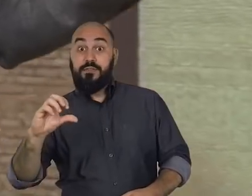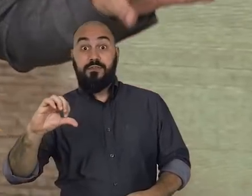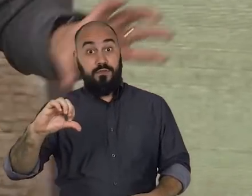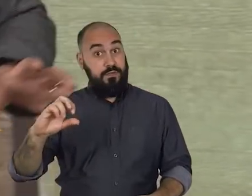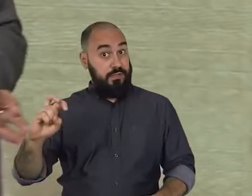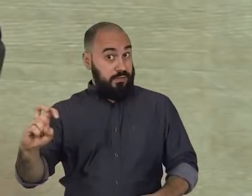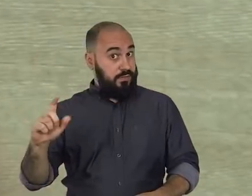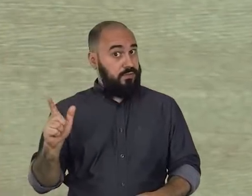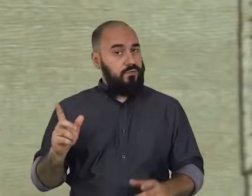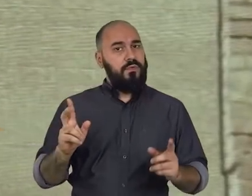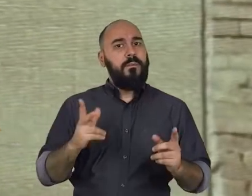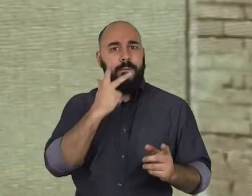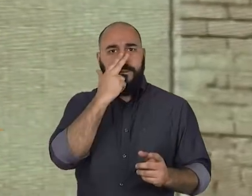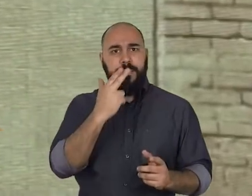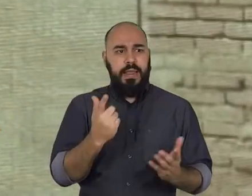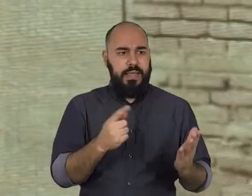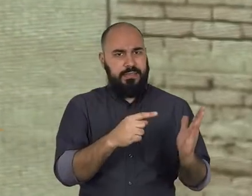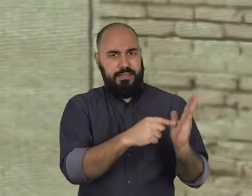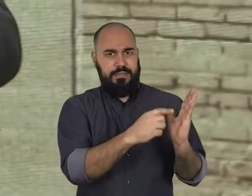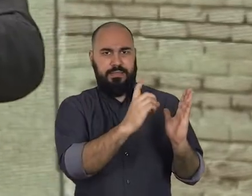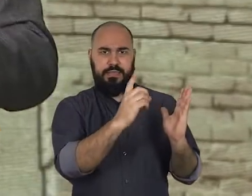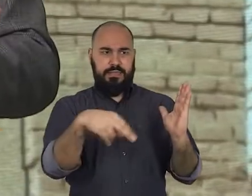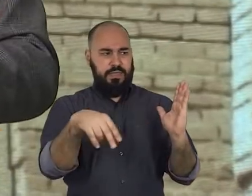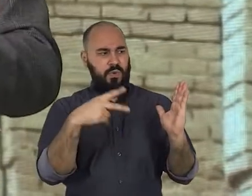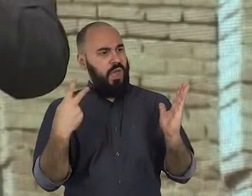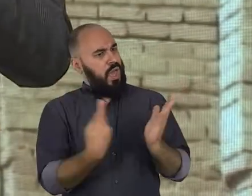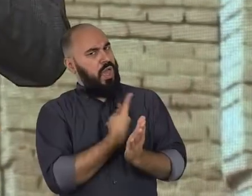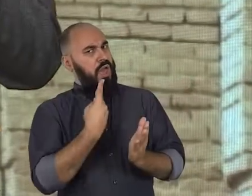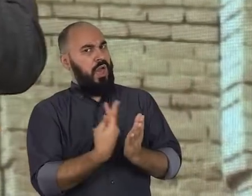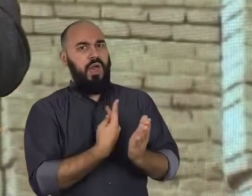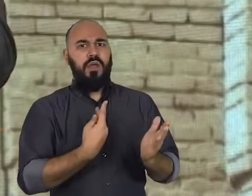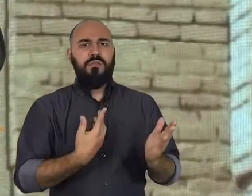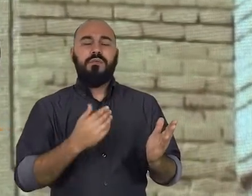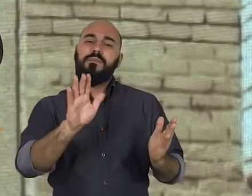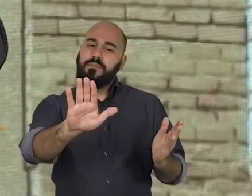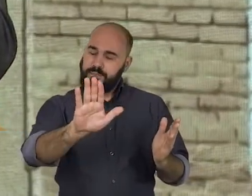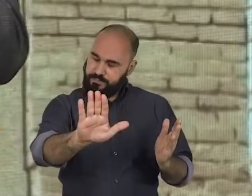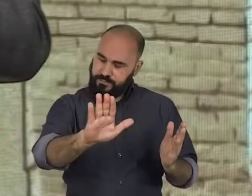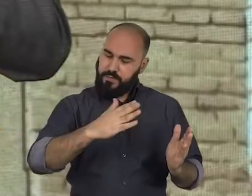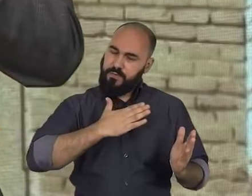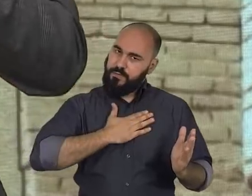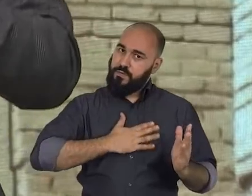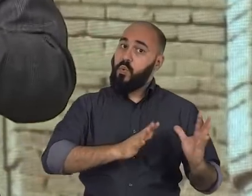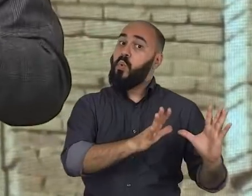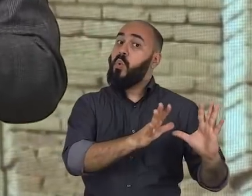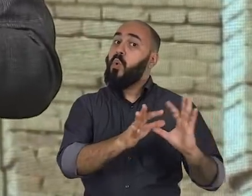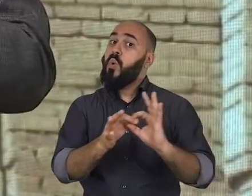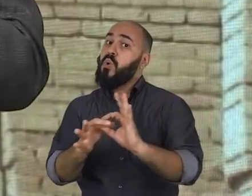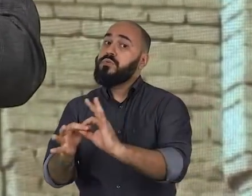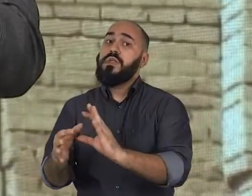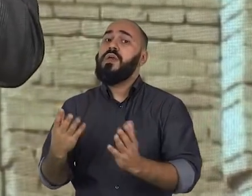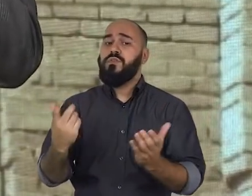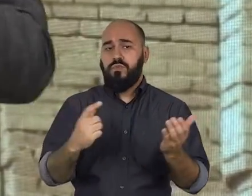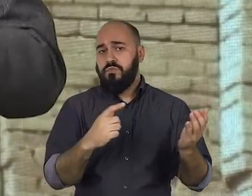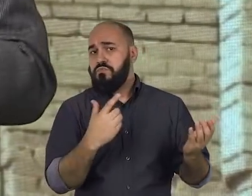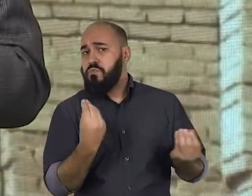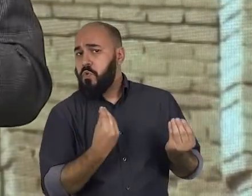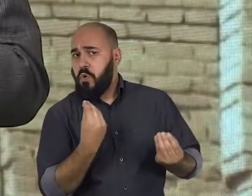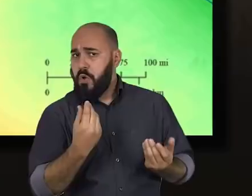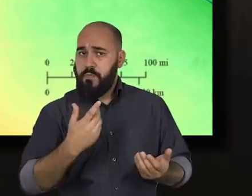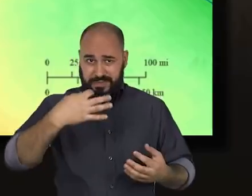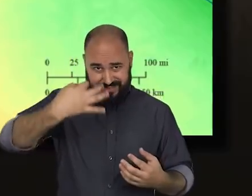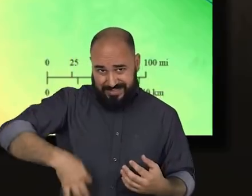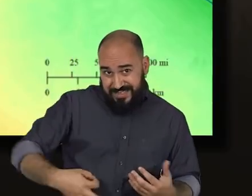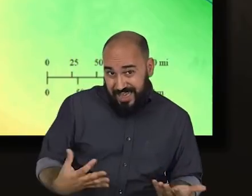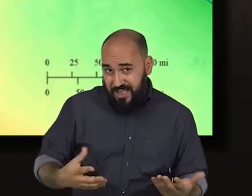desmentiria o texto de Daniel, capítulo 1, versículo 1, mas vamos com calma. Vamos conhecer o contexto daquele artefato para ver se realmente é